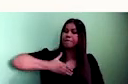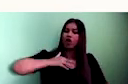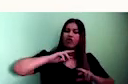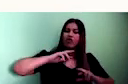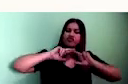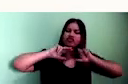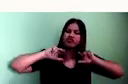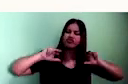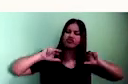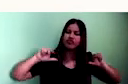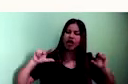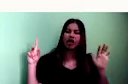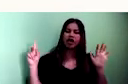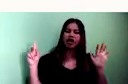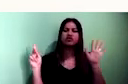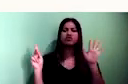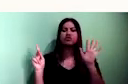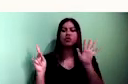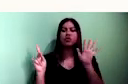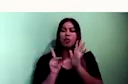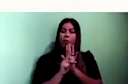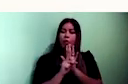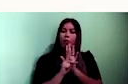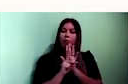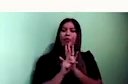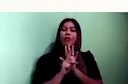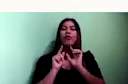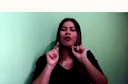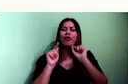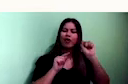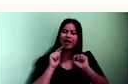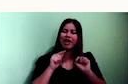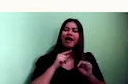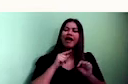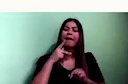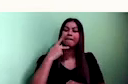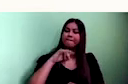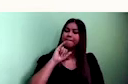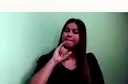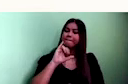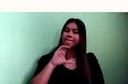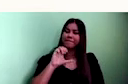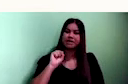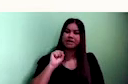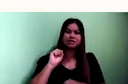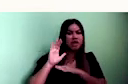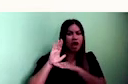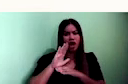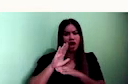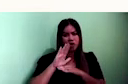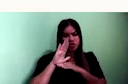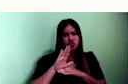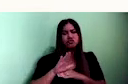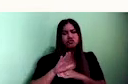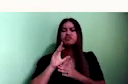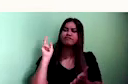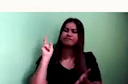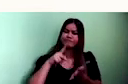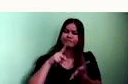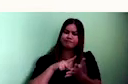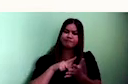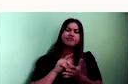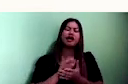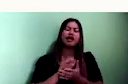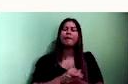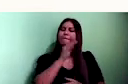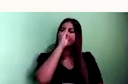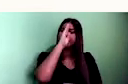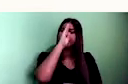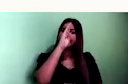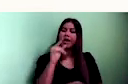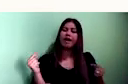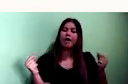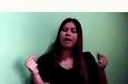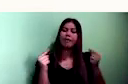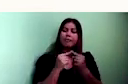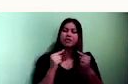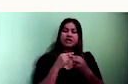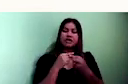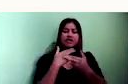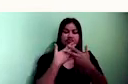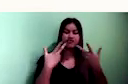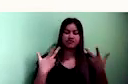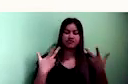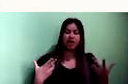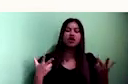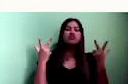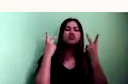das PICs, tá, mostrando que tem benefício, e principalmente quando associado a tratamentos tradicionais, tá?